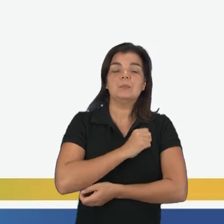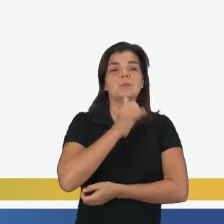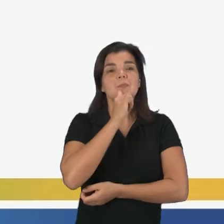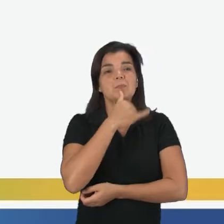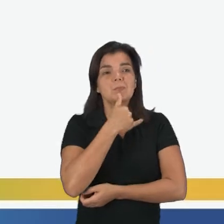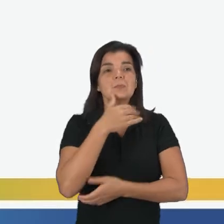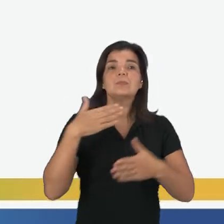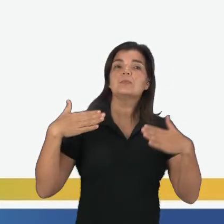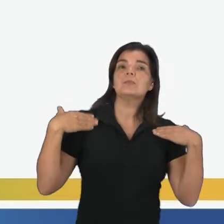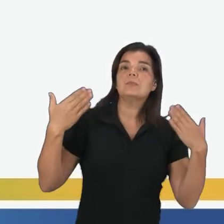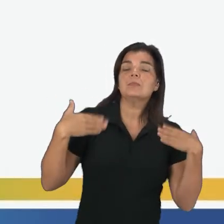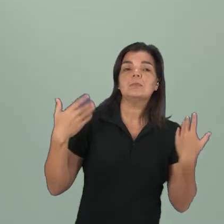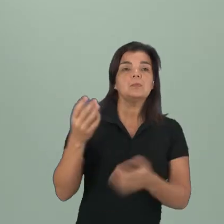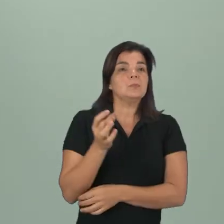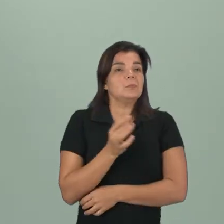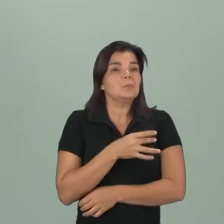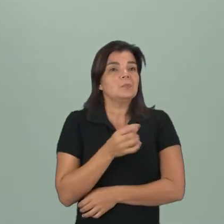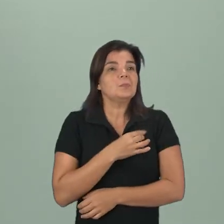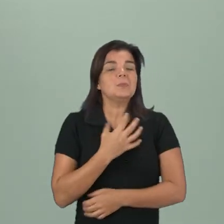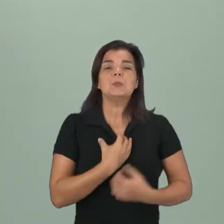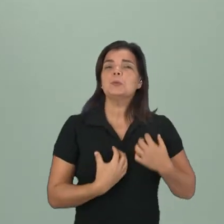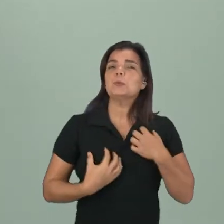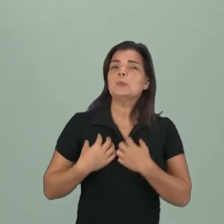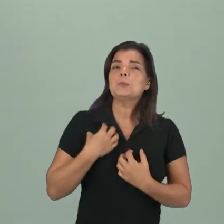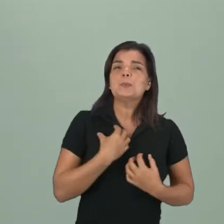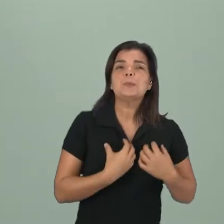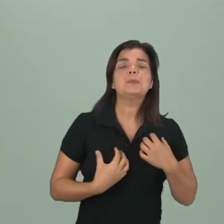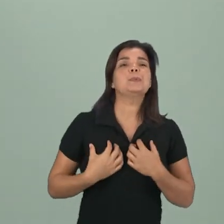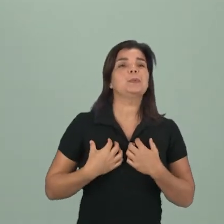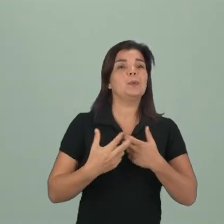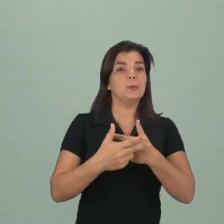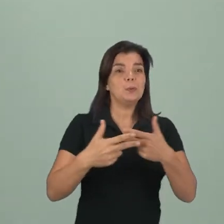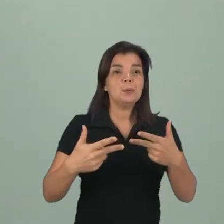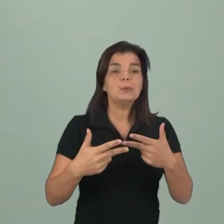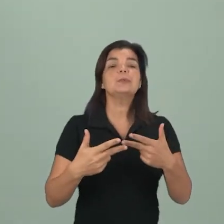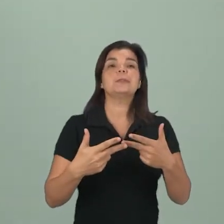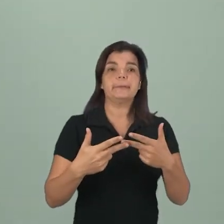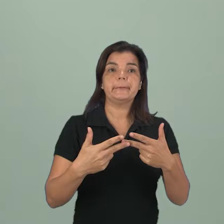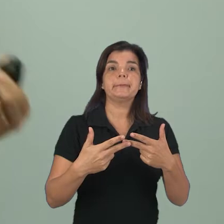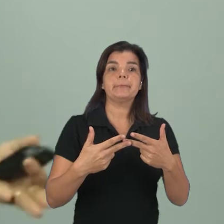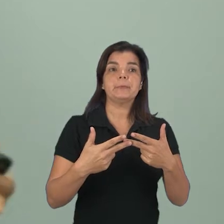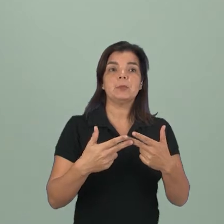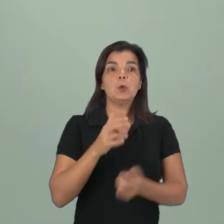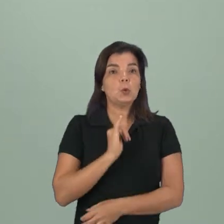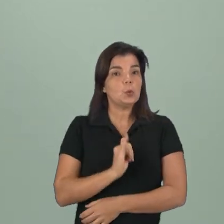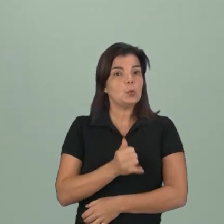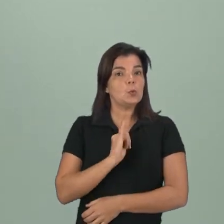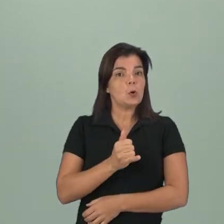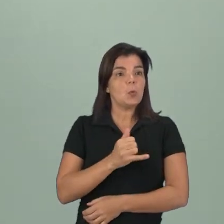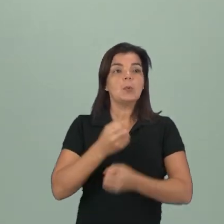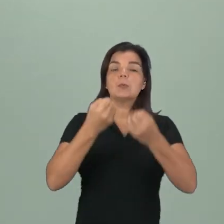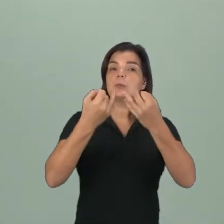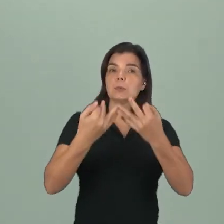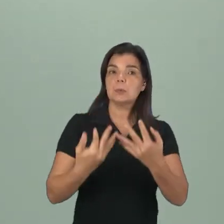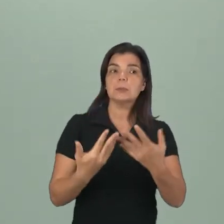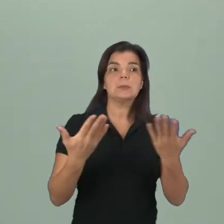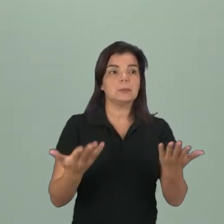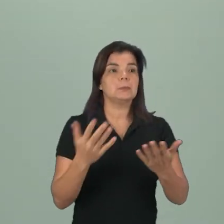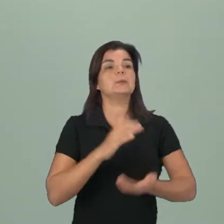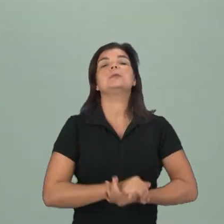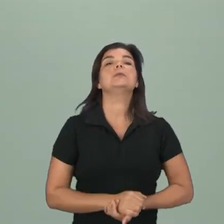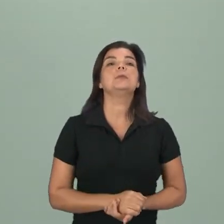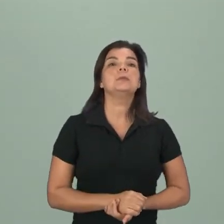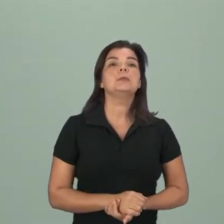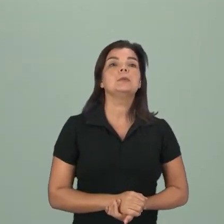tristeza, alegria, medo, angústia com determinada narração que ele conta. E para